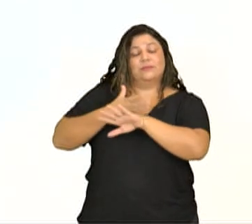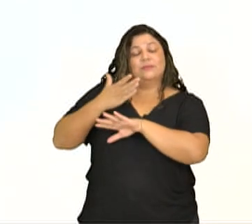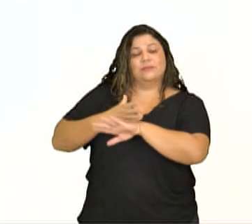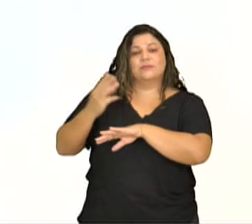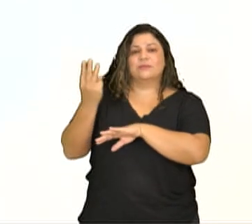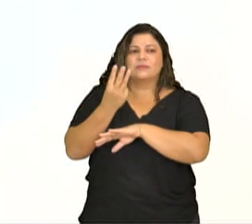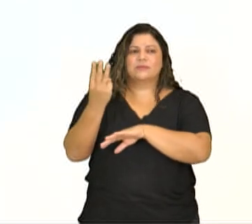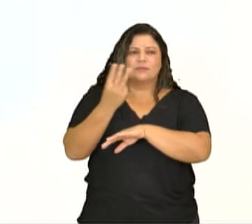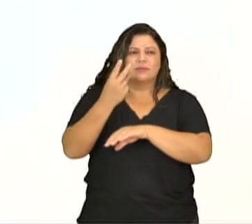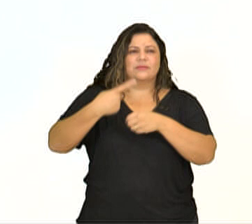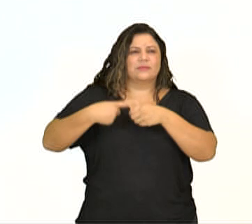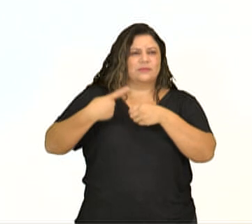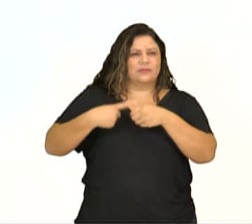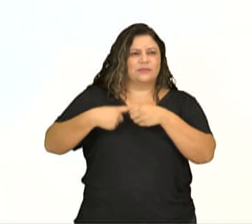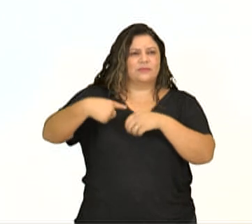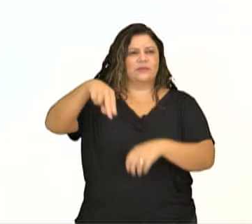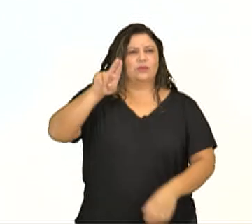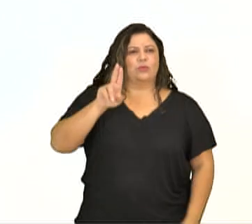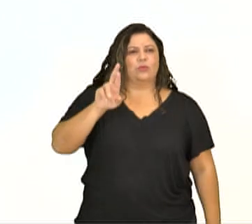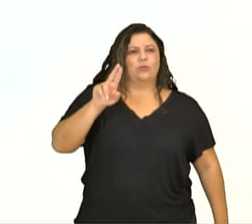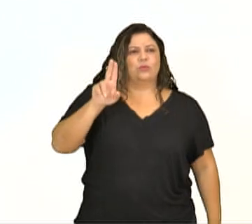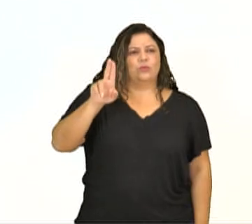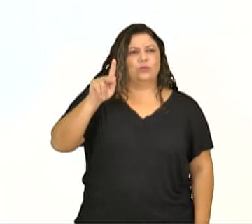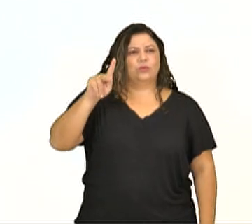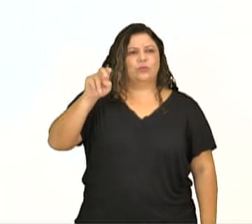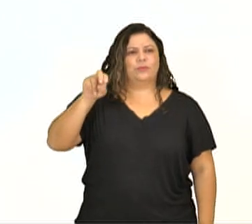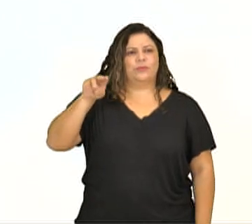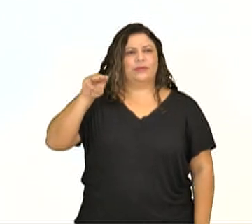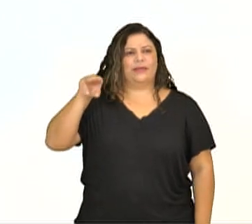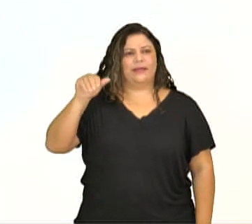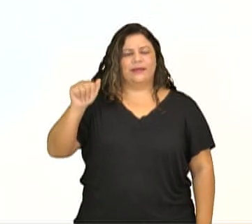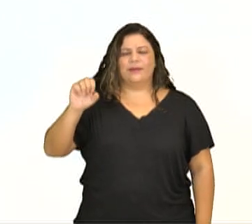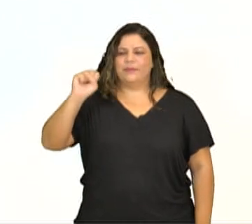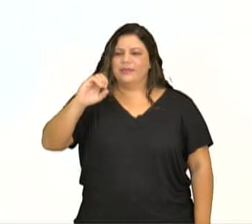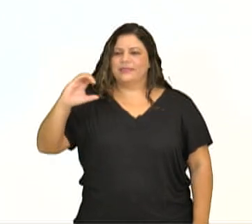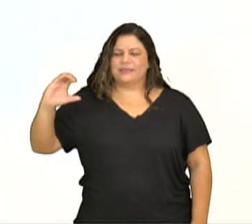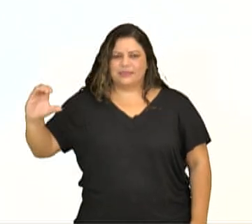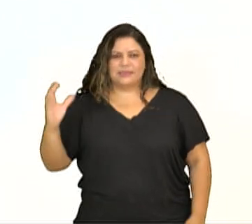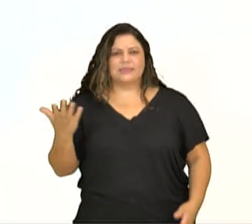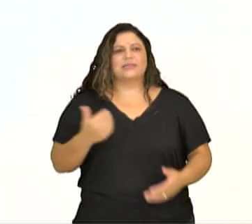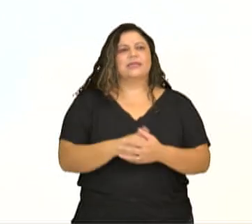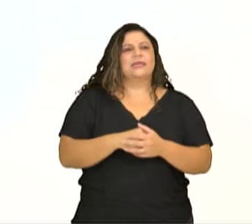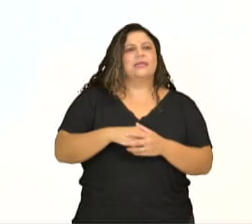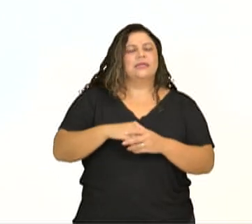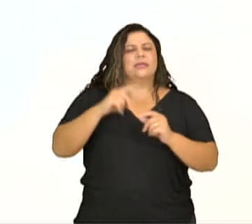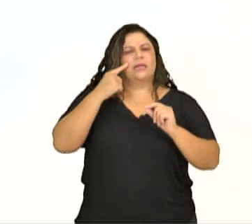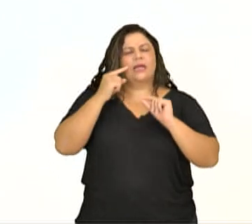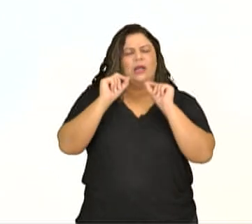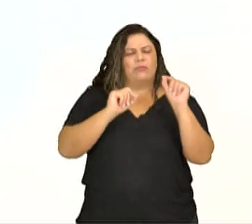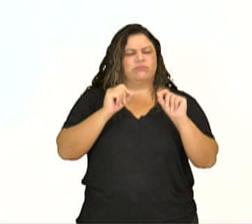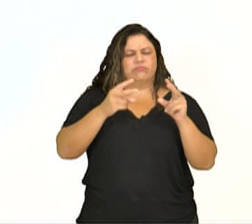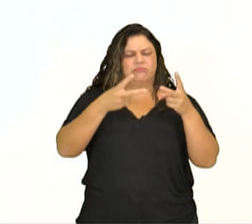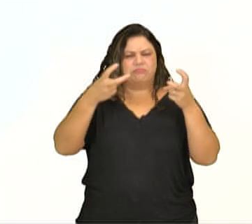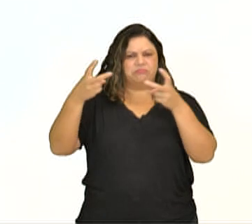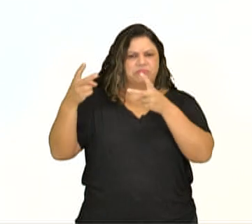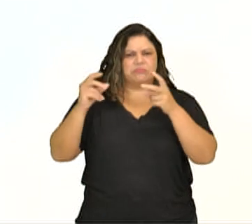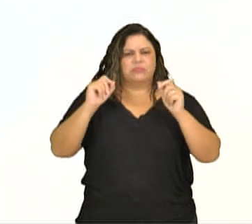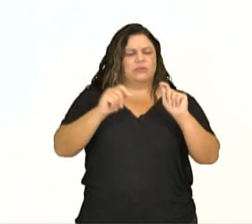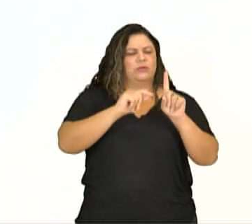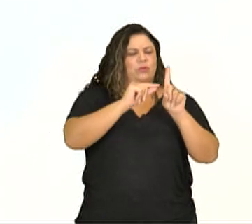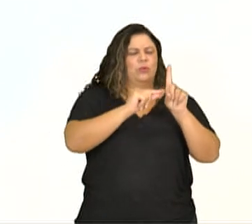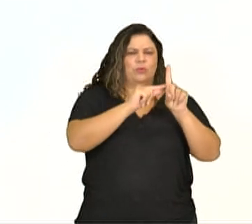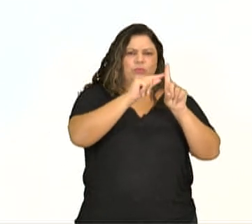3, a cidade de Urupema, Santa Catarina, registrou durante o dia 36